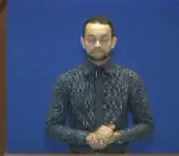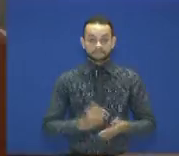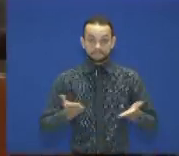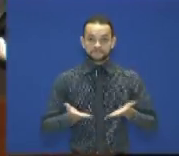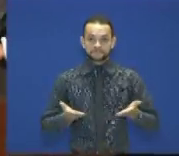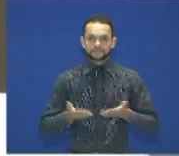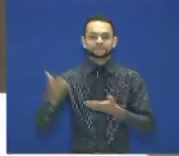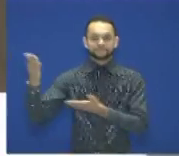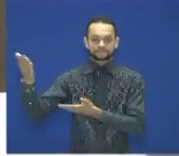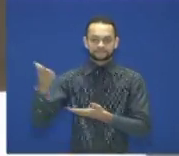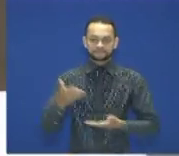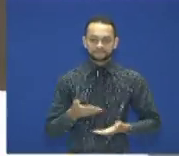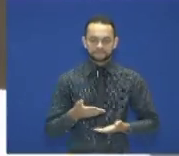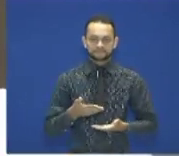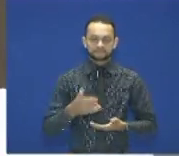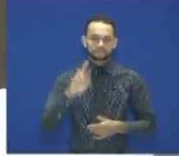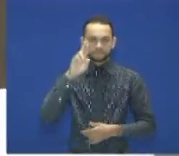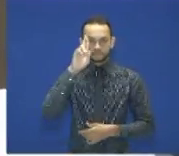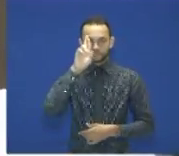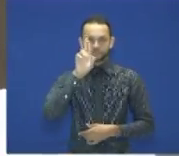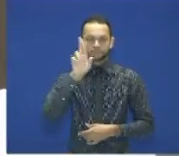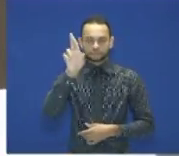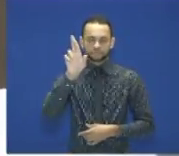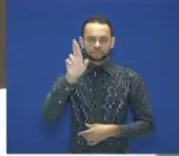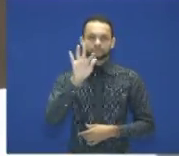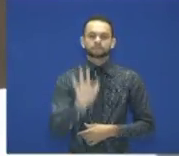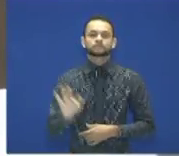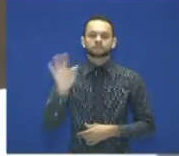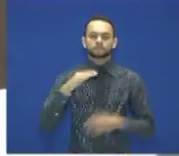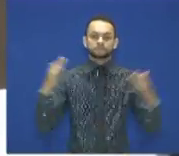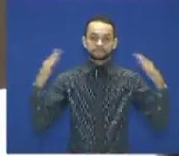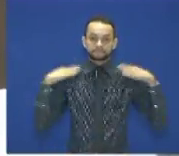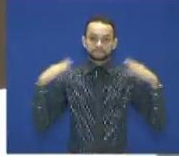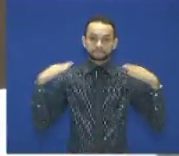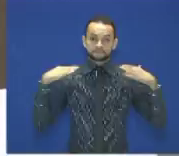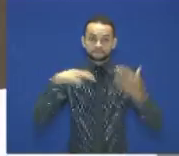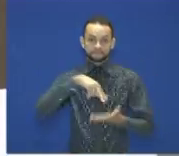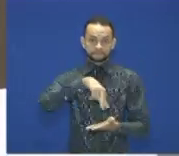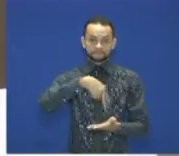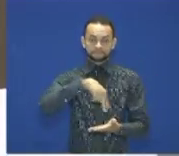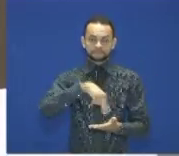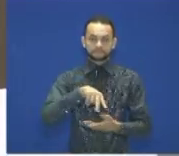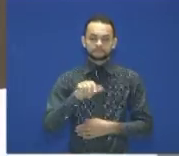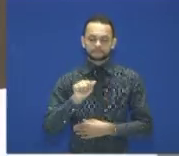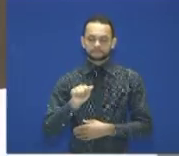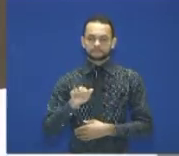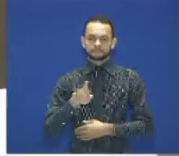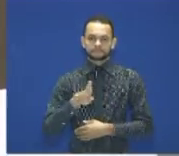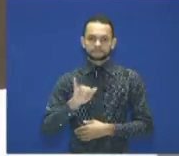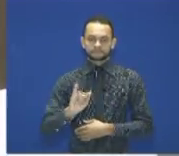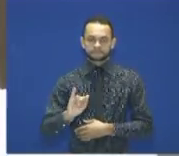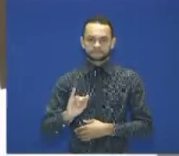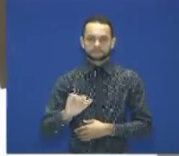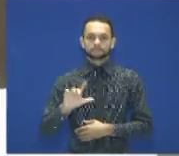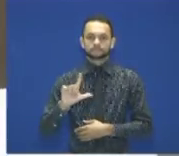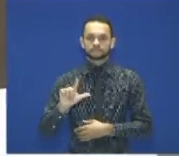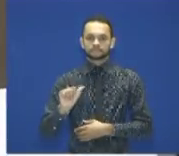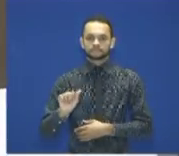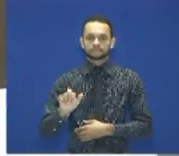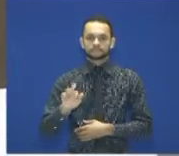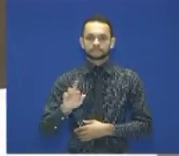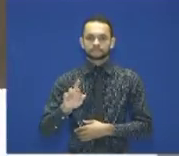Convido o diretor da Faculdade de Educação Física e Dança, professor Ari Lazzarotti Filho, para fazer uso da